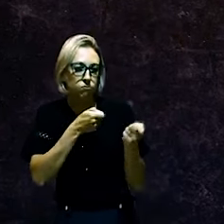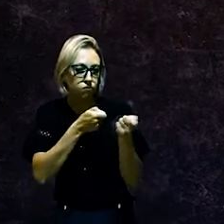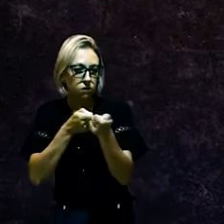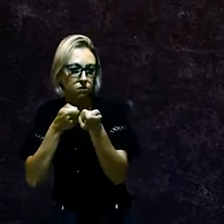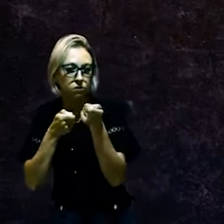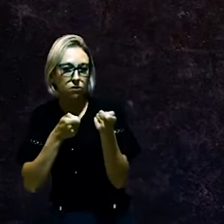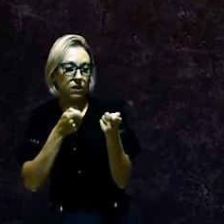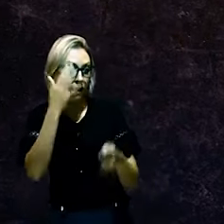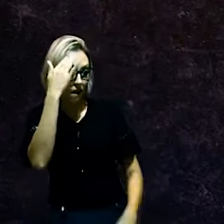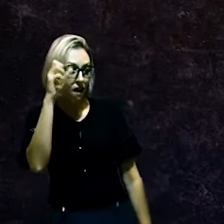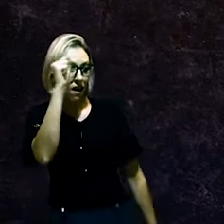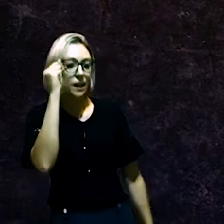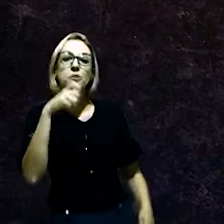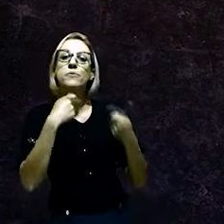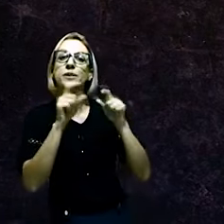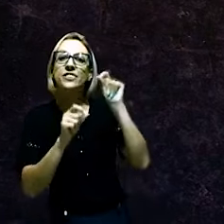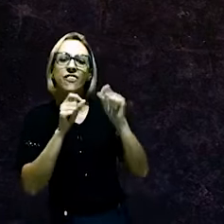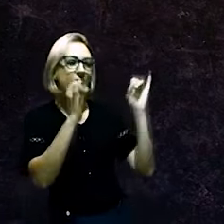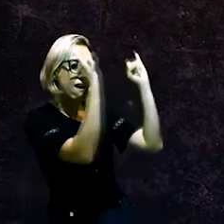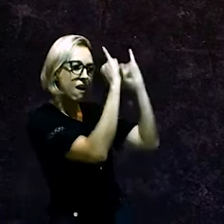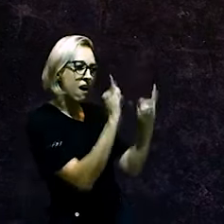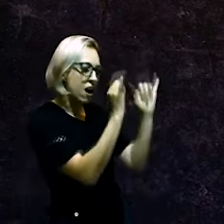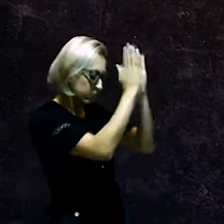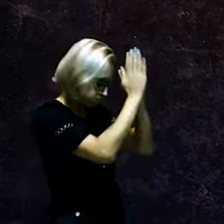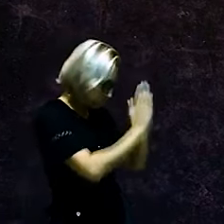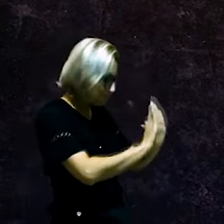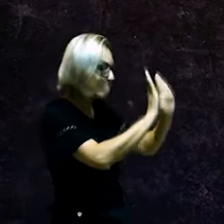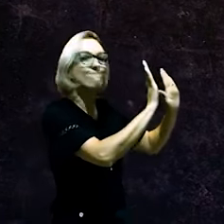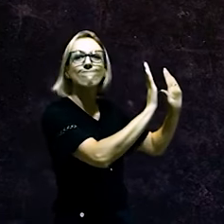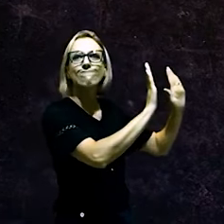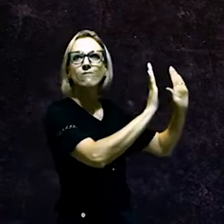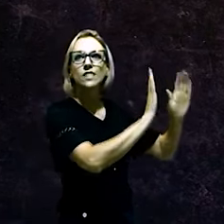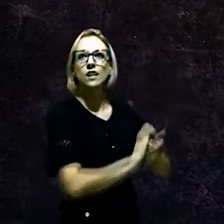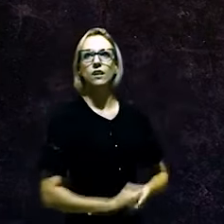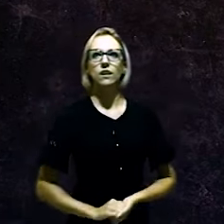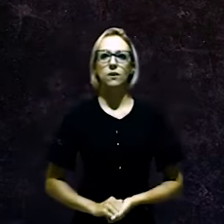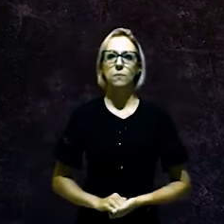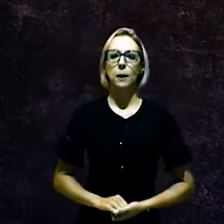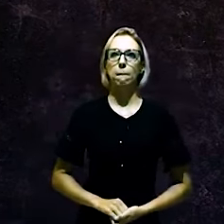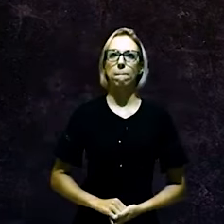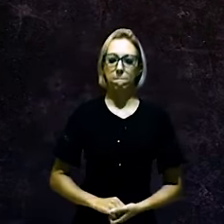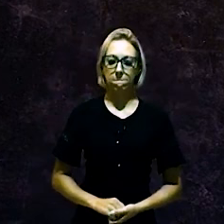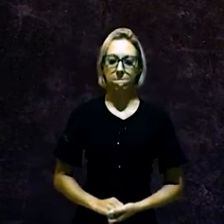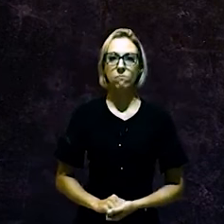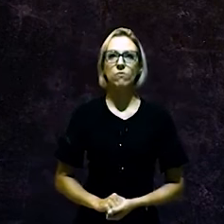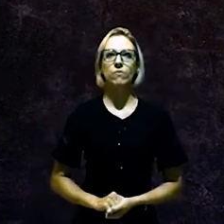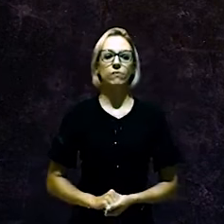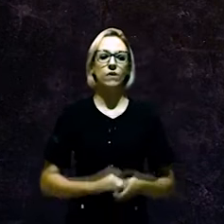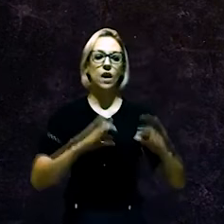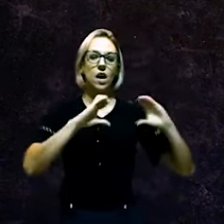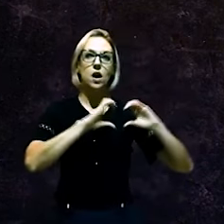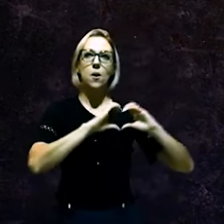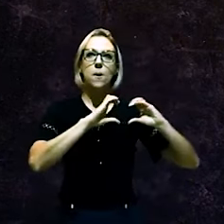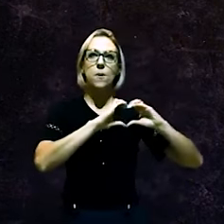o coração dele, essa é uma parte do texto que me chama a atenção. E o coração